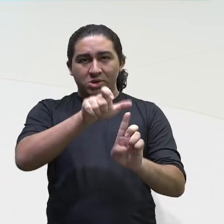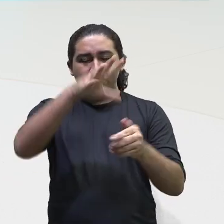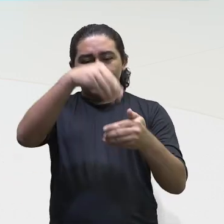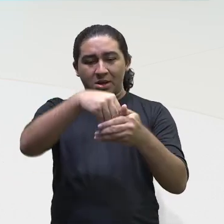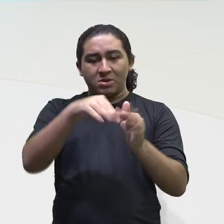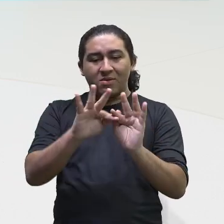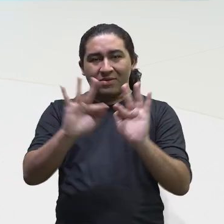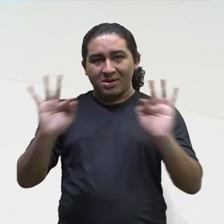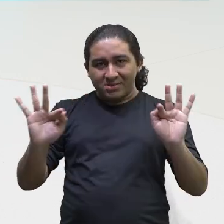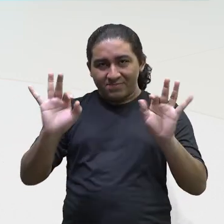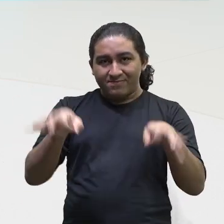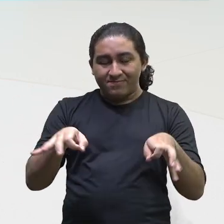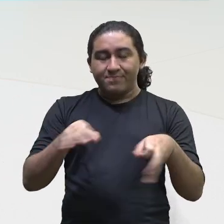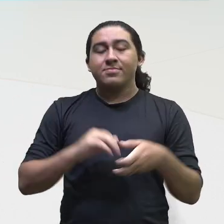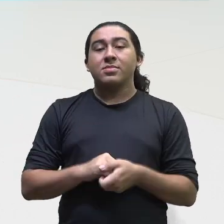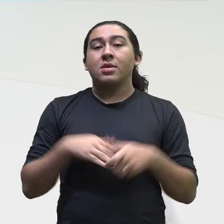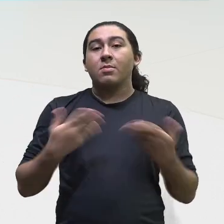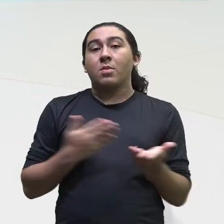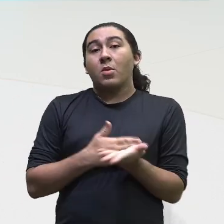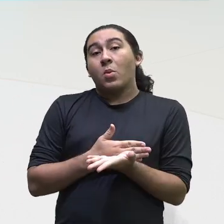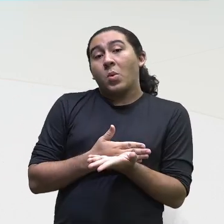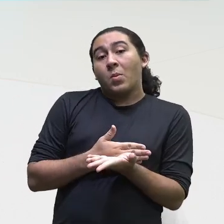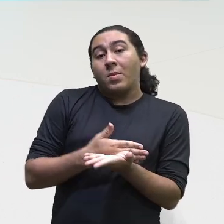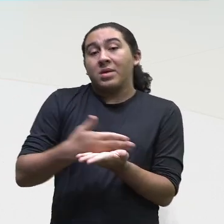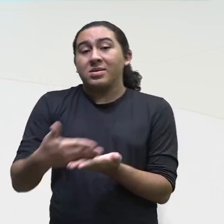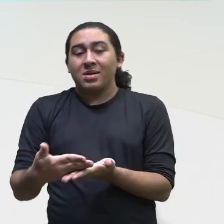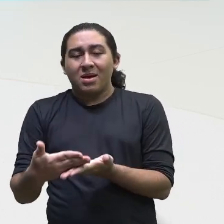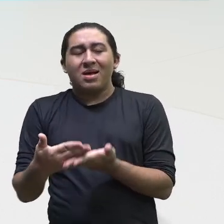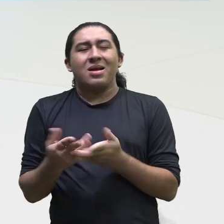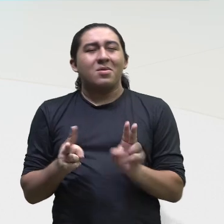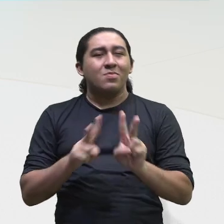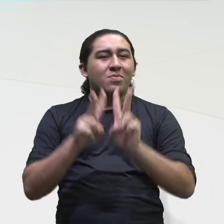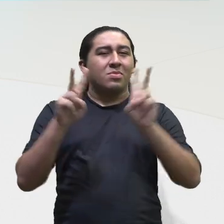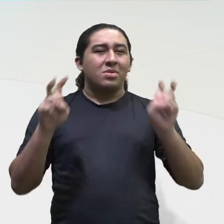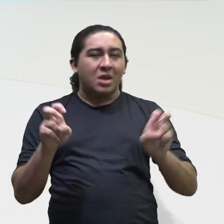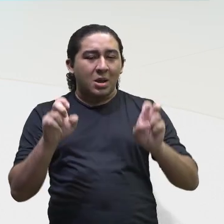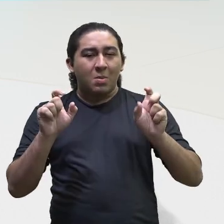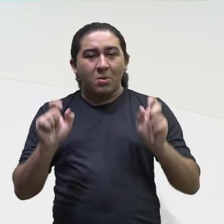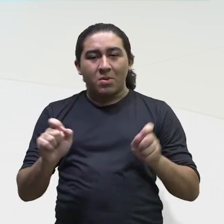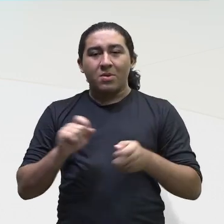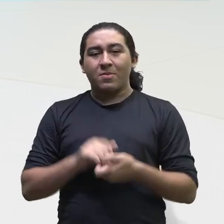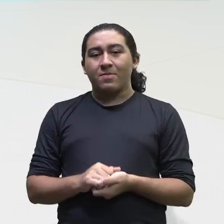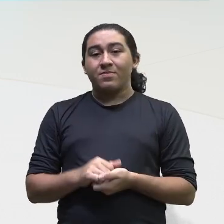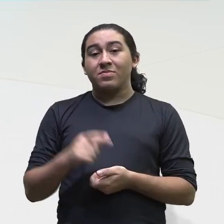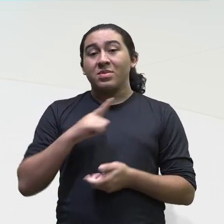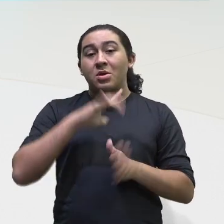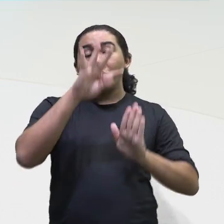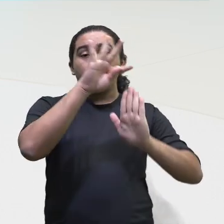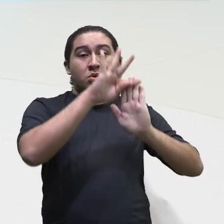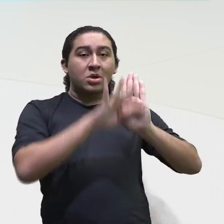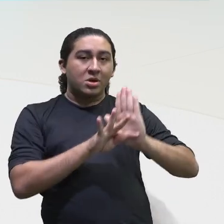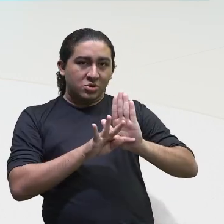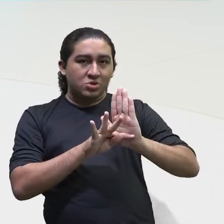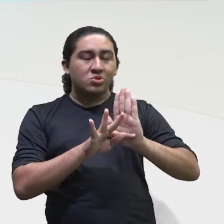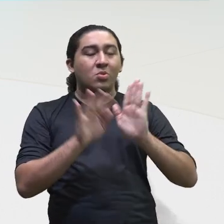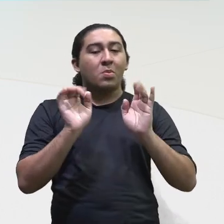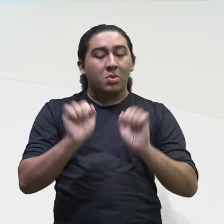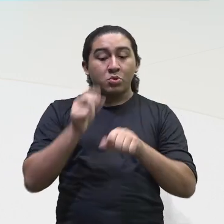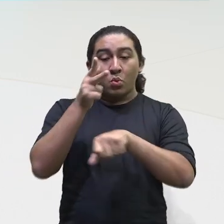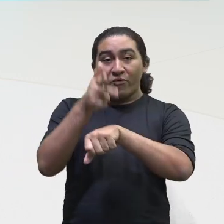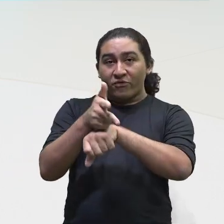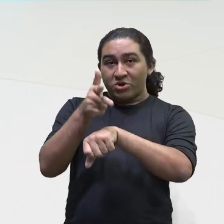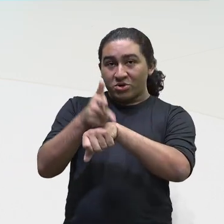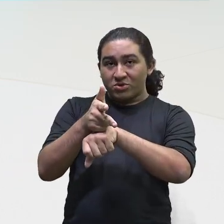sujeito, certo? Para começar a falar, vamos introduzir aqui um texto através de um